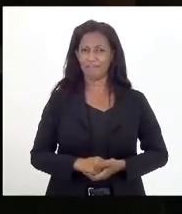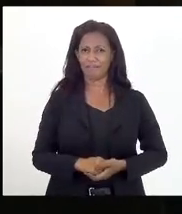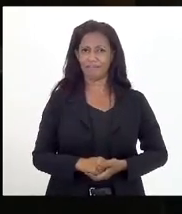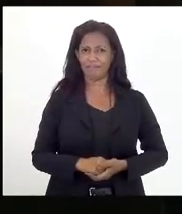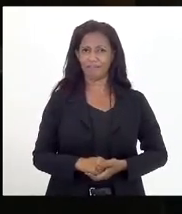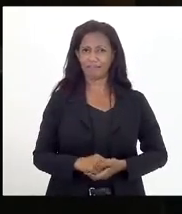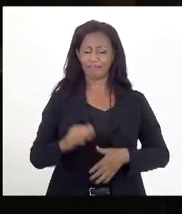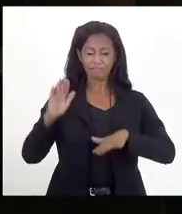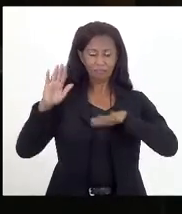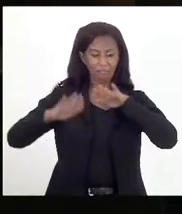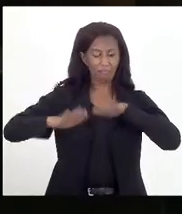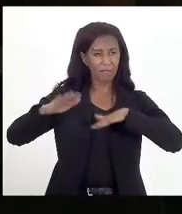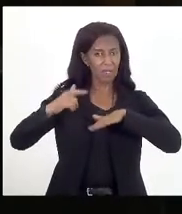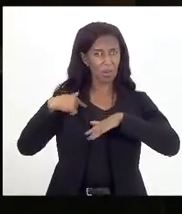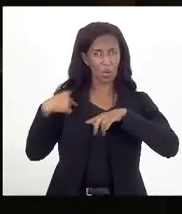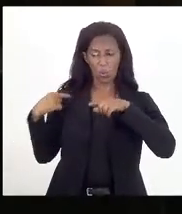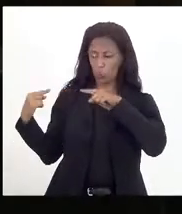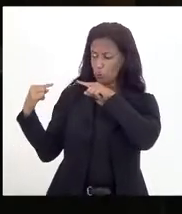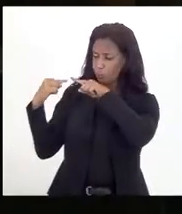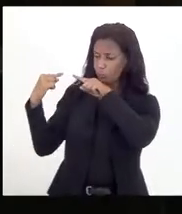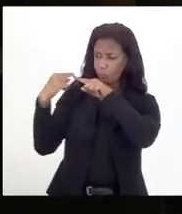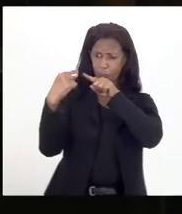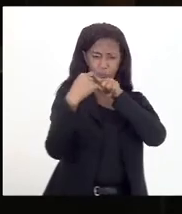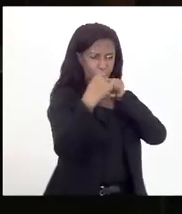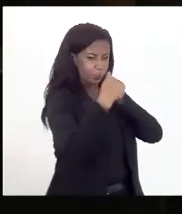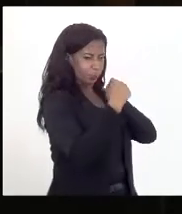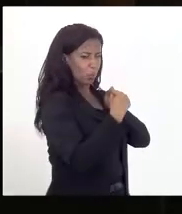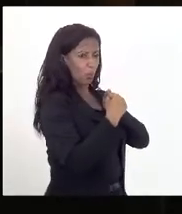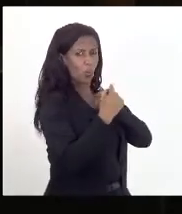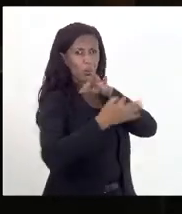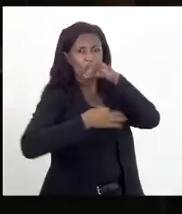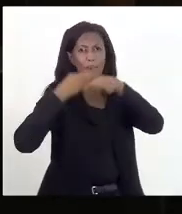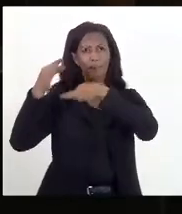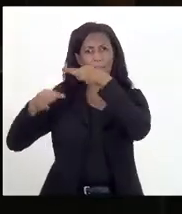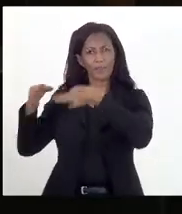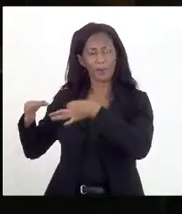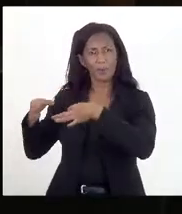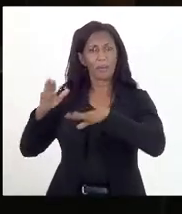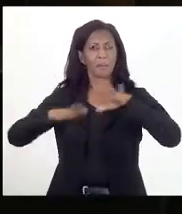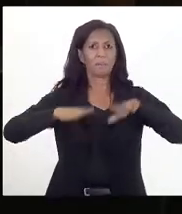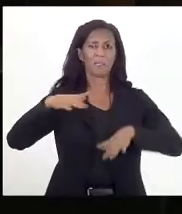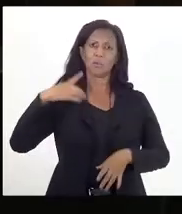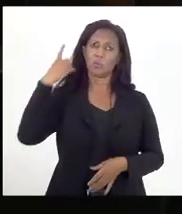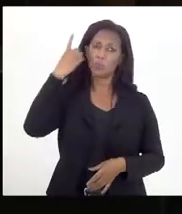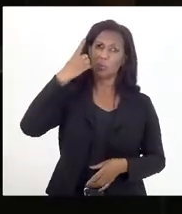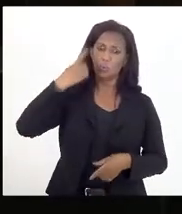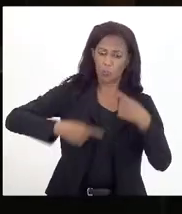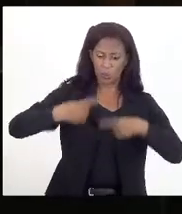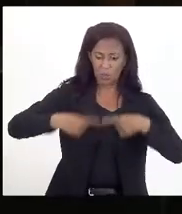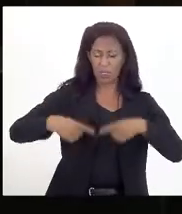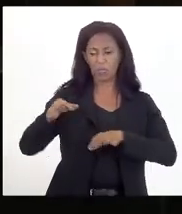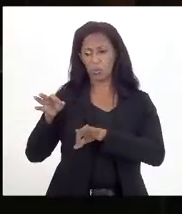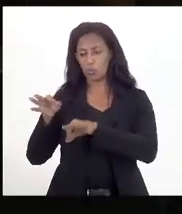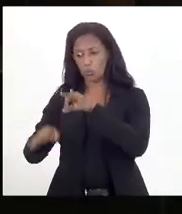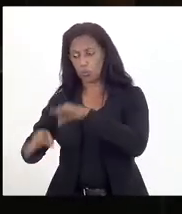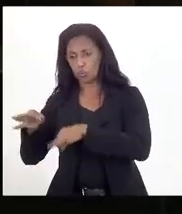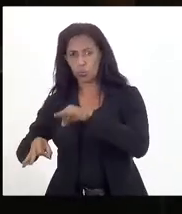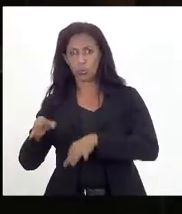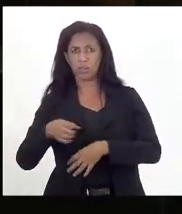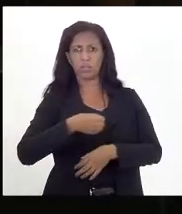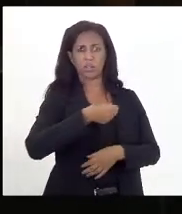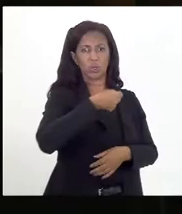e ainda que eu não Concorde com muitos posicionamentos até mesmo de políticos de juízes e